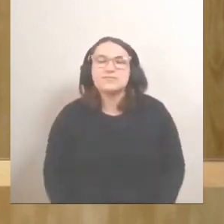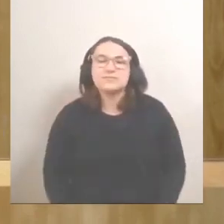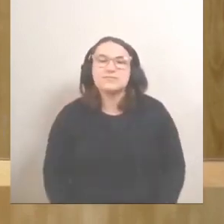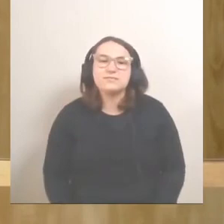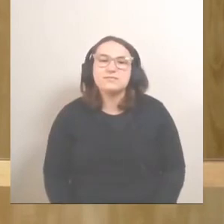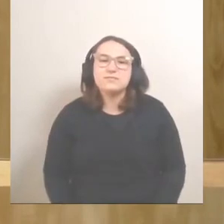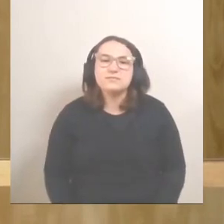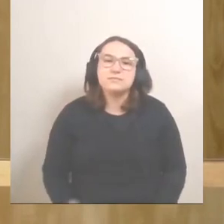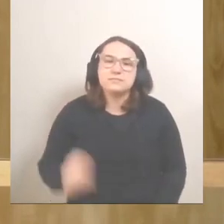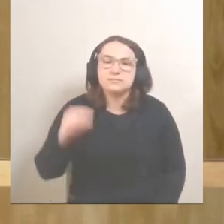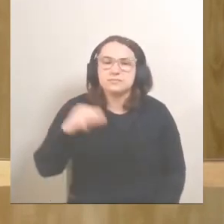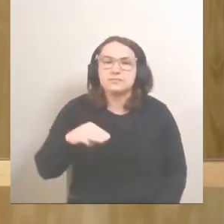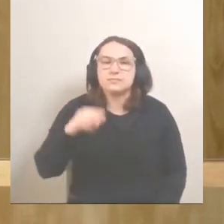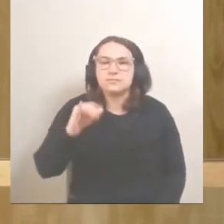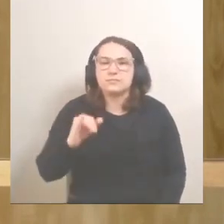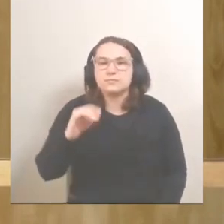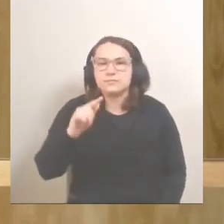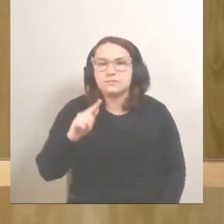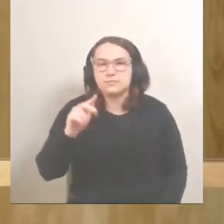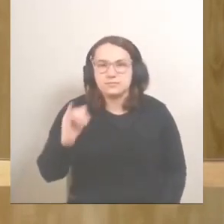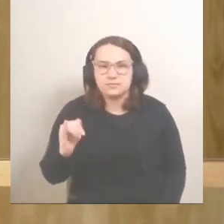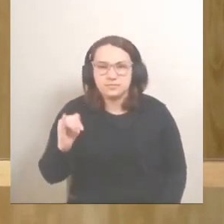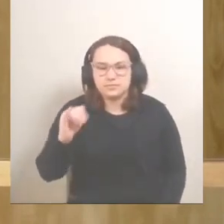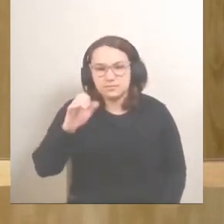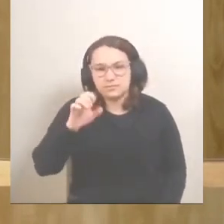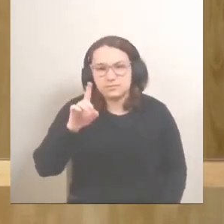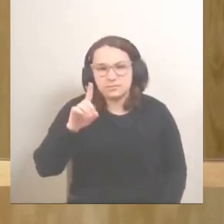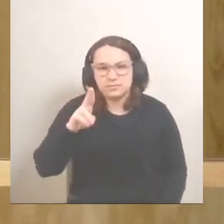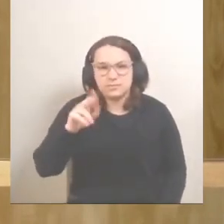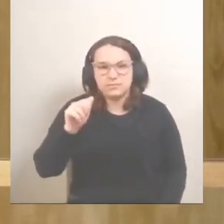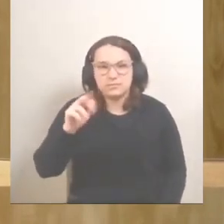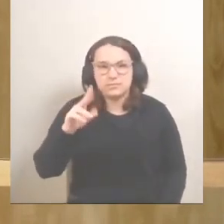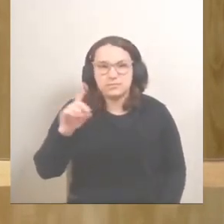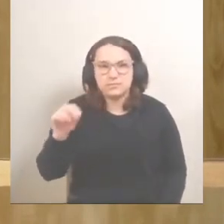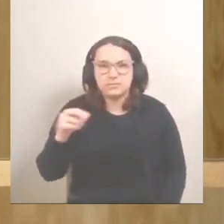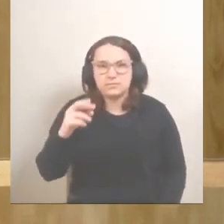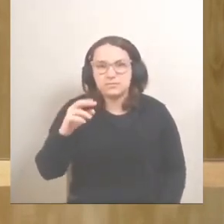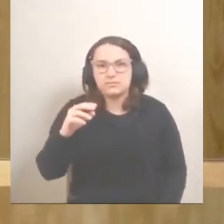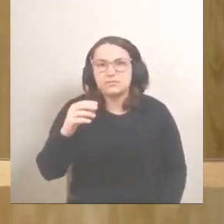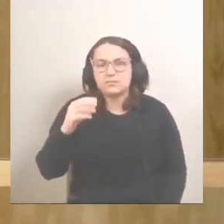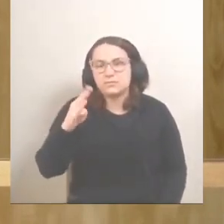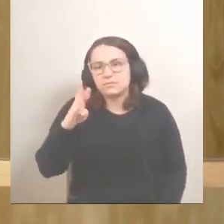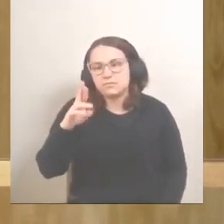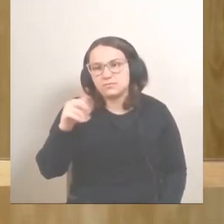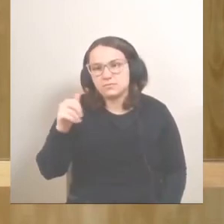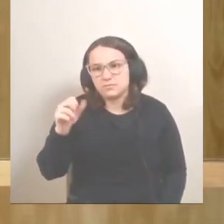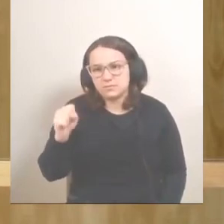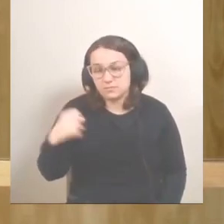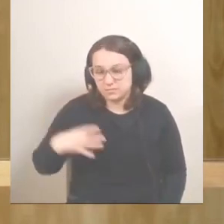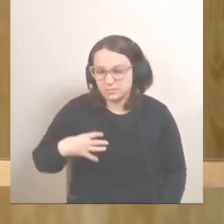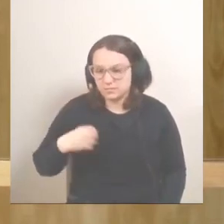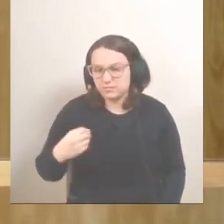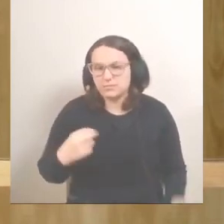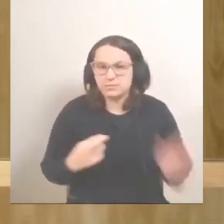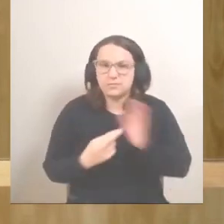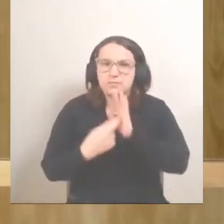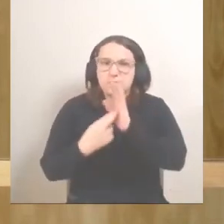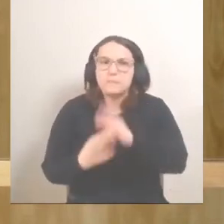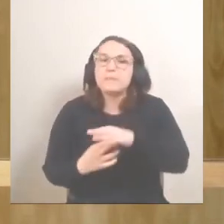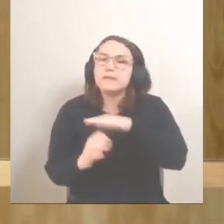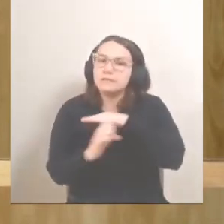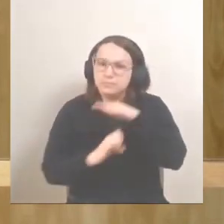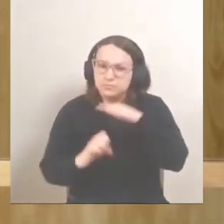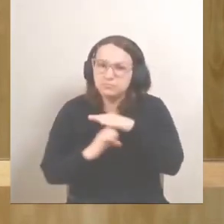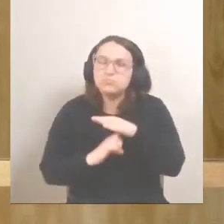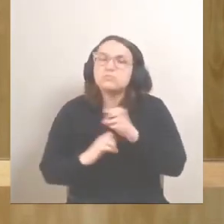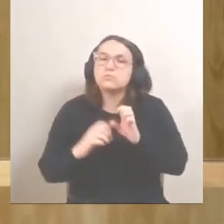MIG. O Eduardo Braz, que está aí representado pelo Michel, filho dele, mais um empreendedor, mais